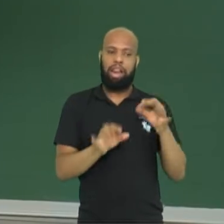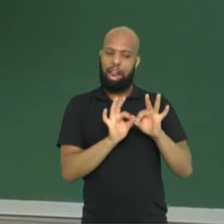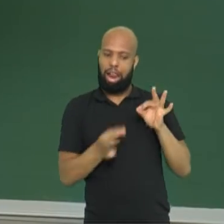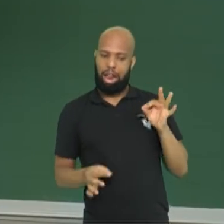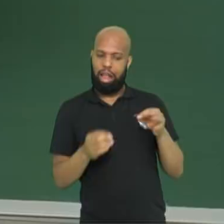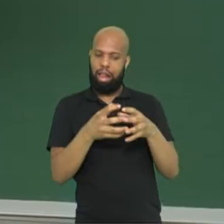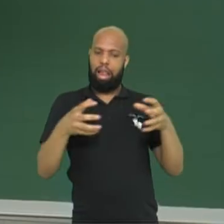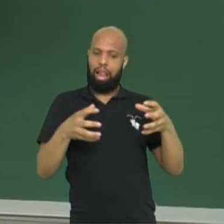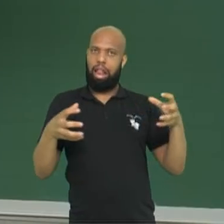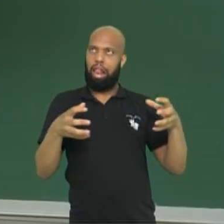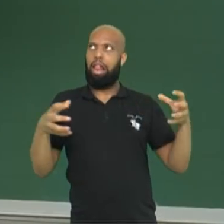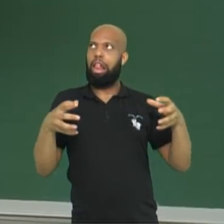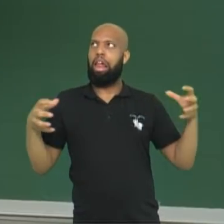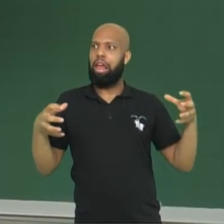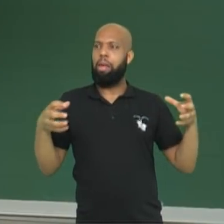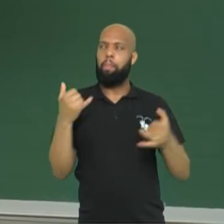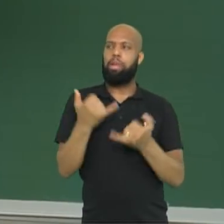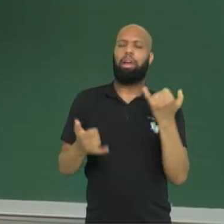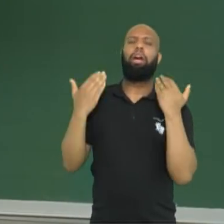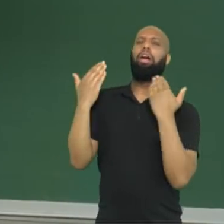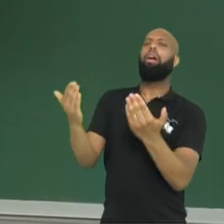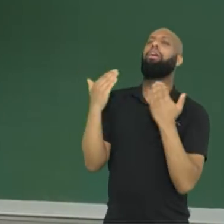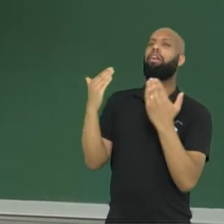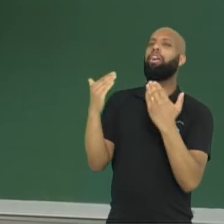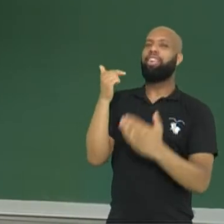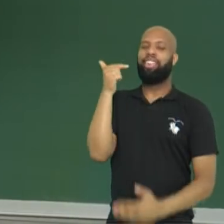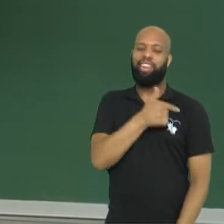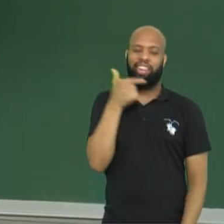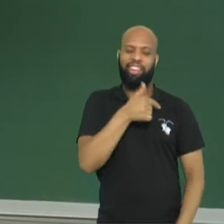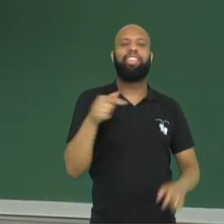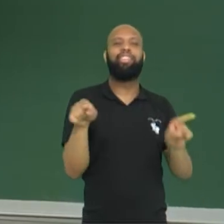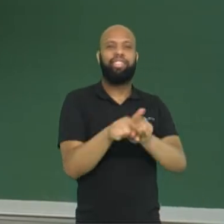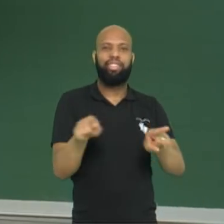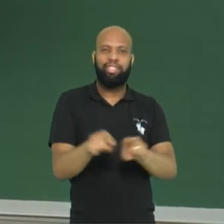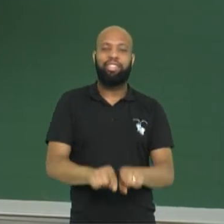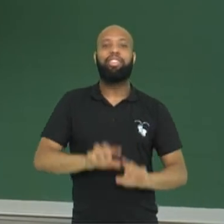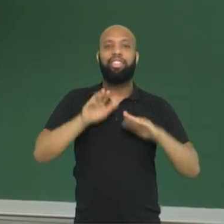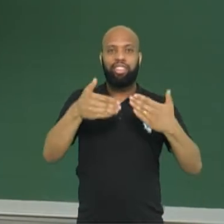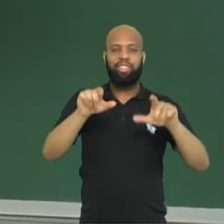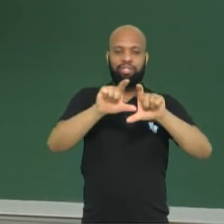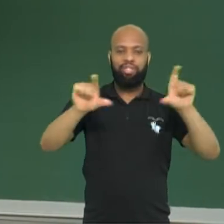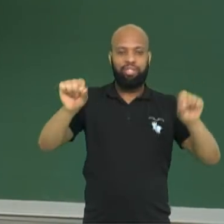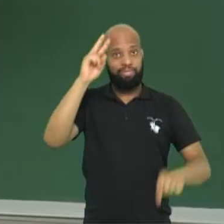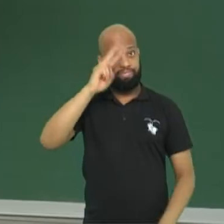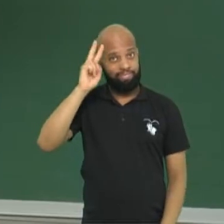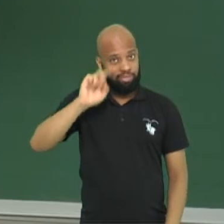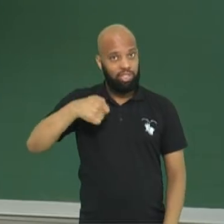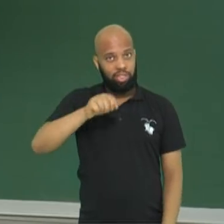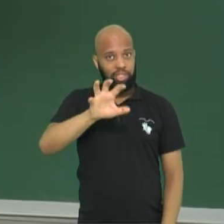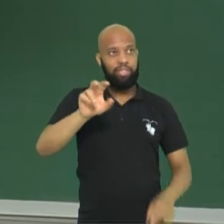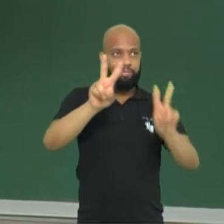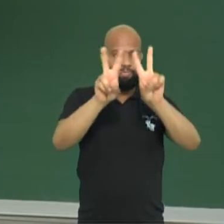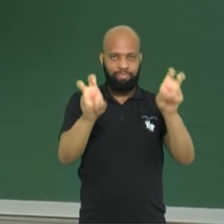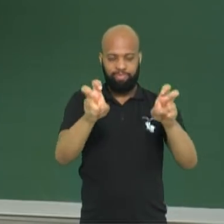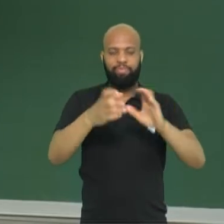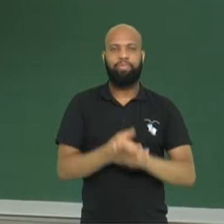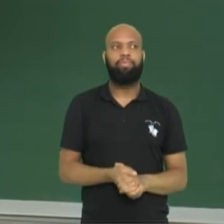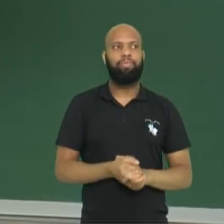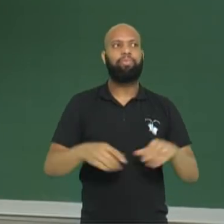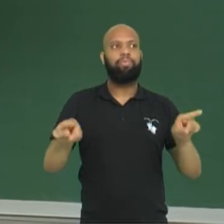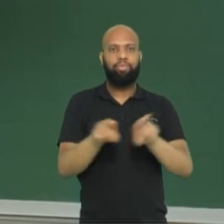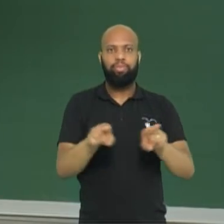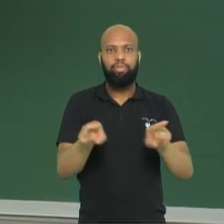acaba se tornando um pouquinho duvidosa, ao mesmo tempo engraçada. Então, essa tirinha ela tratou desta temática, né?